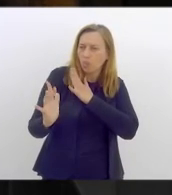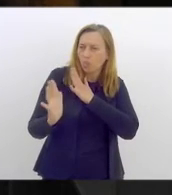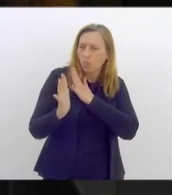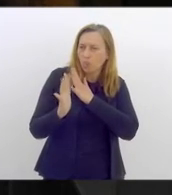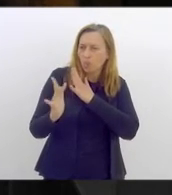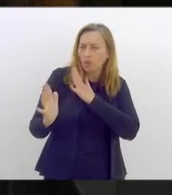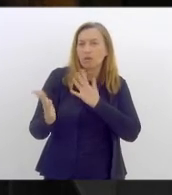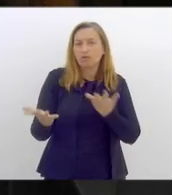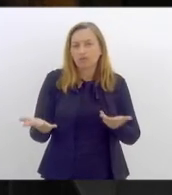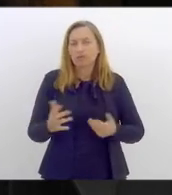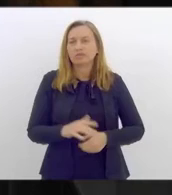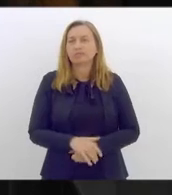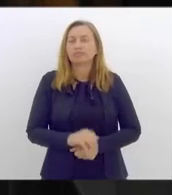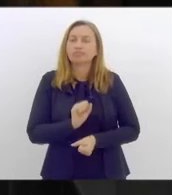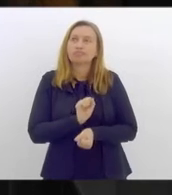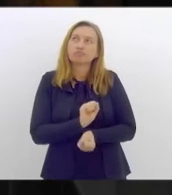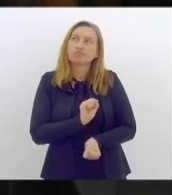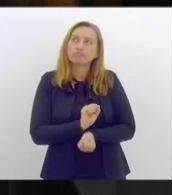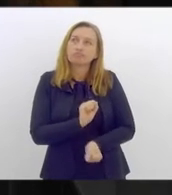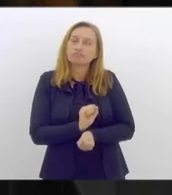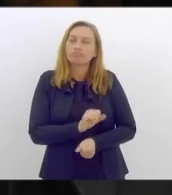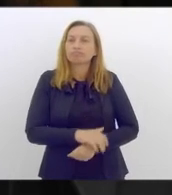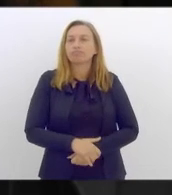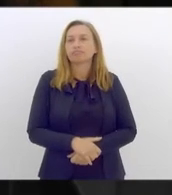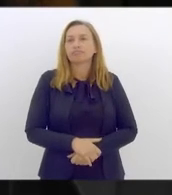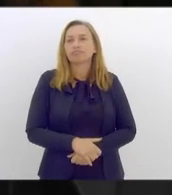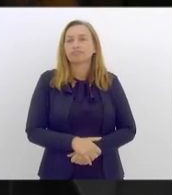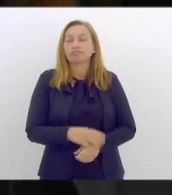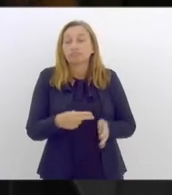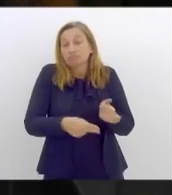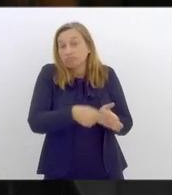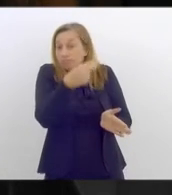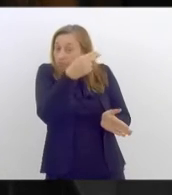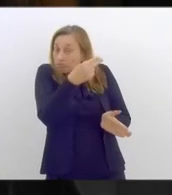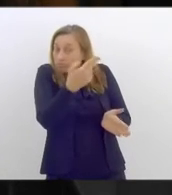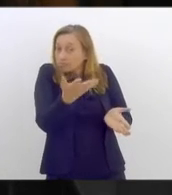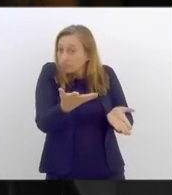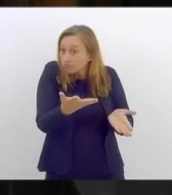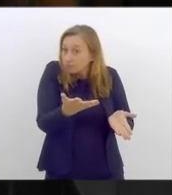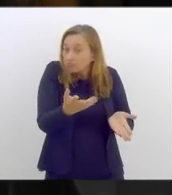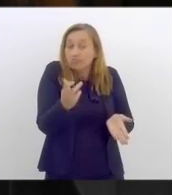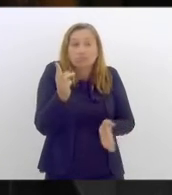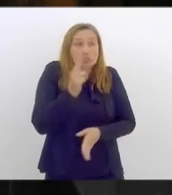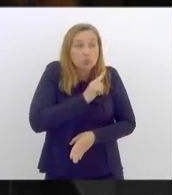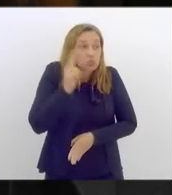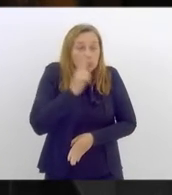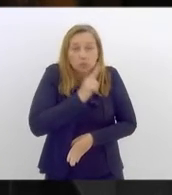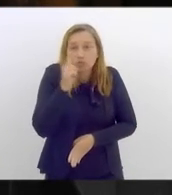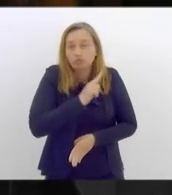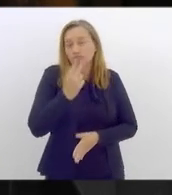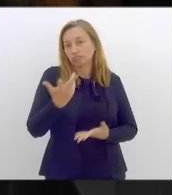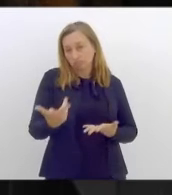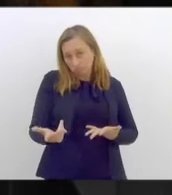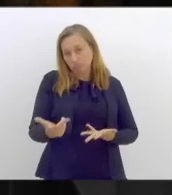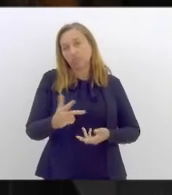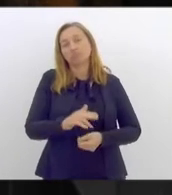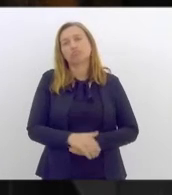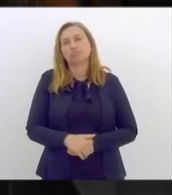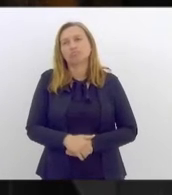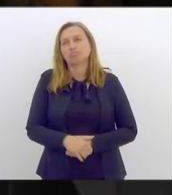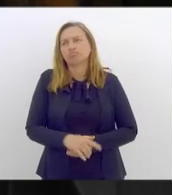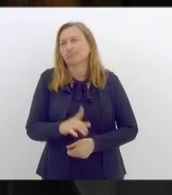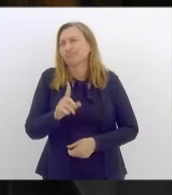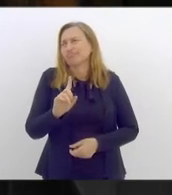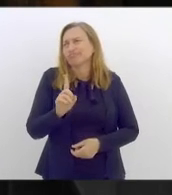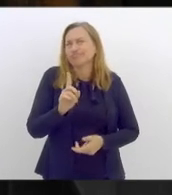sisreg aguardando cirurgias emergenciais que não